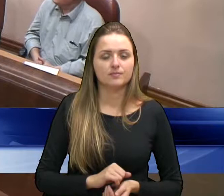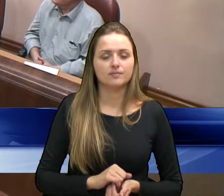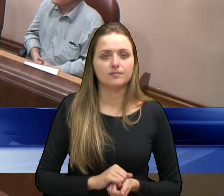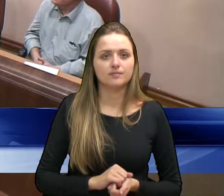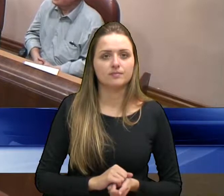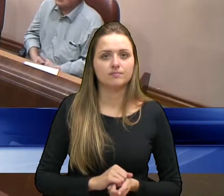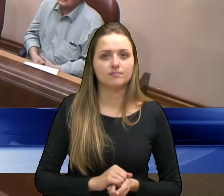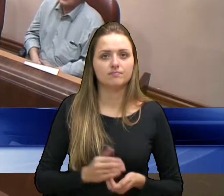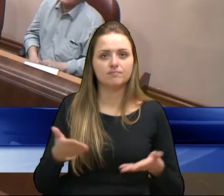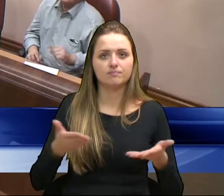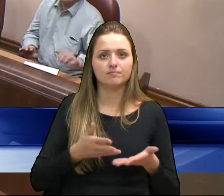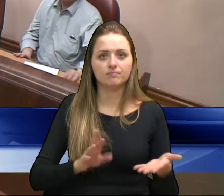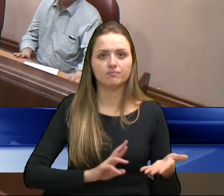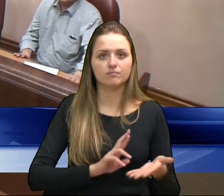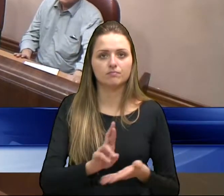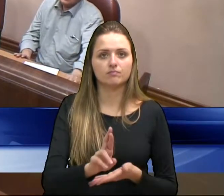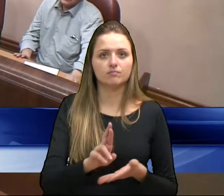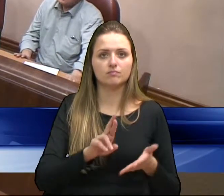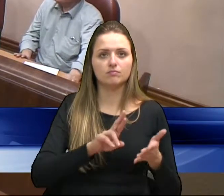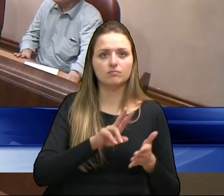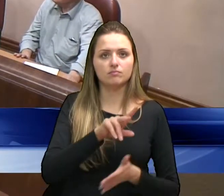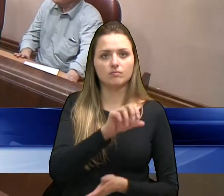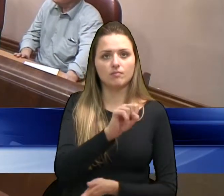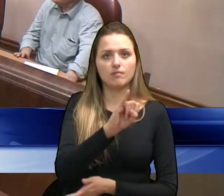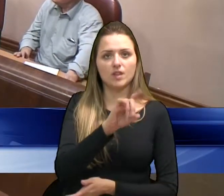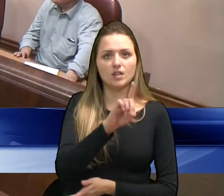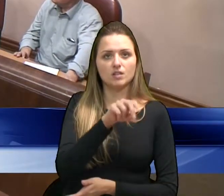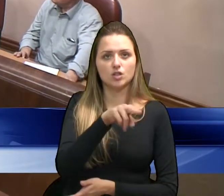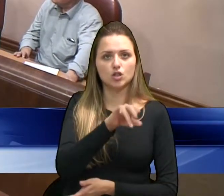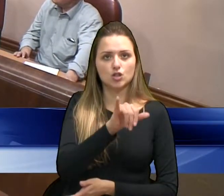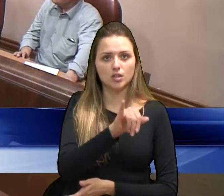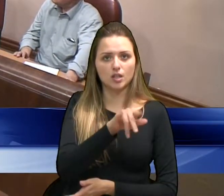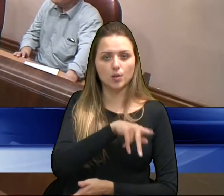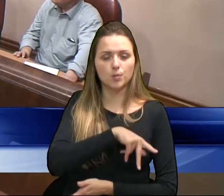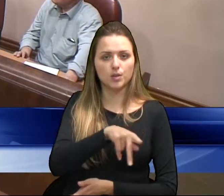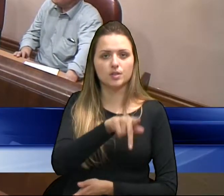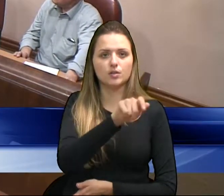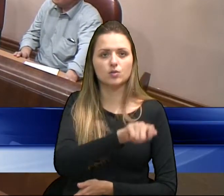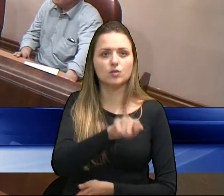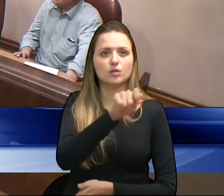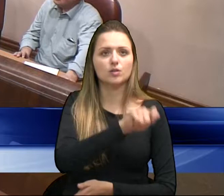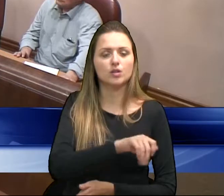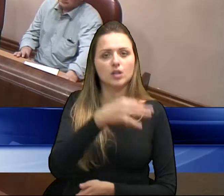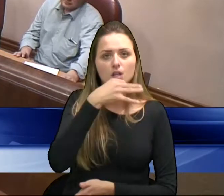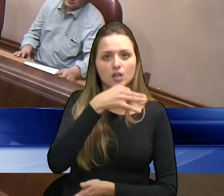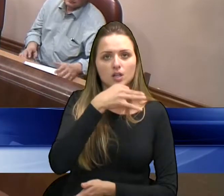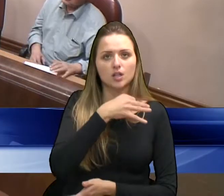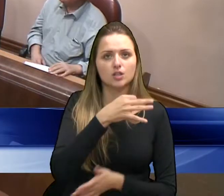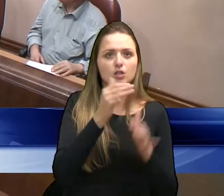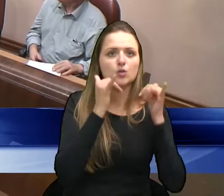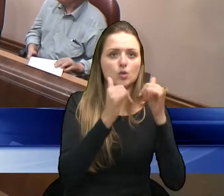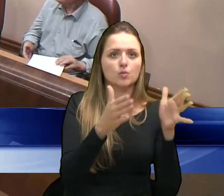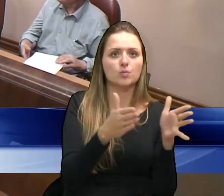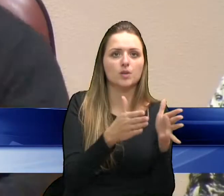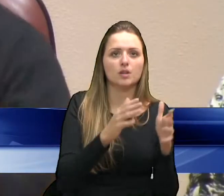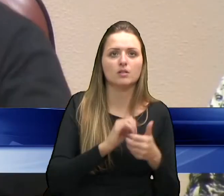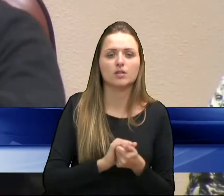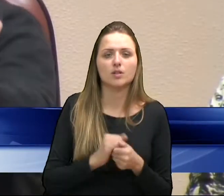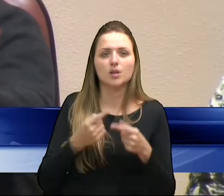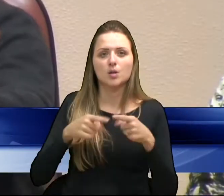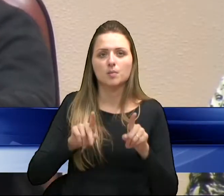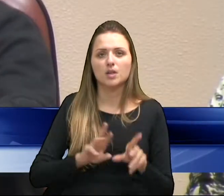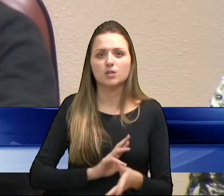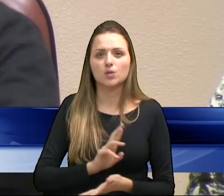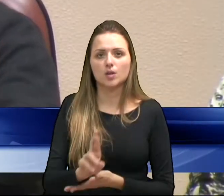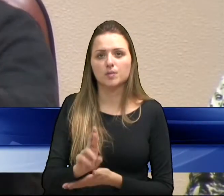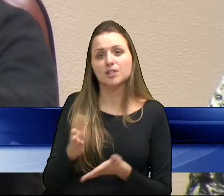Então, aqui representando a mesa, o Sidnei de Andrade, presidente interino da Associação Caxias de Táxi e Lotação, mas o representando hoje é